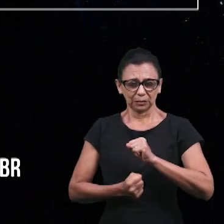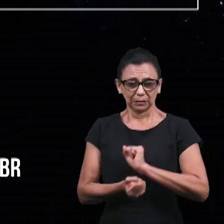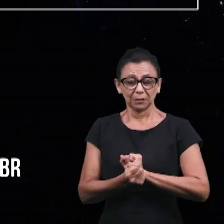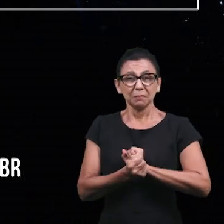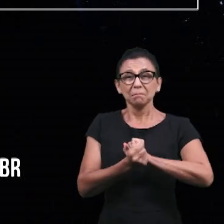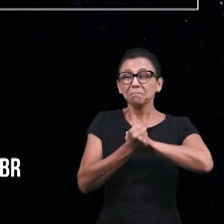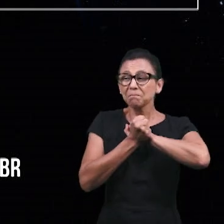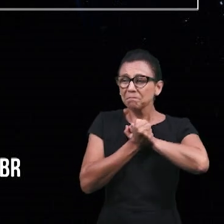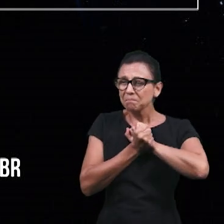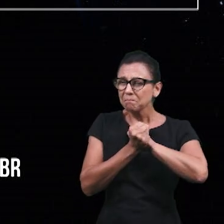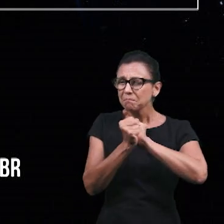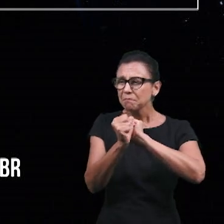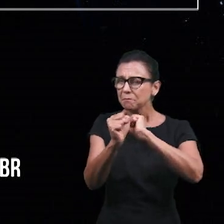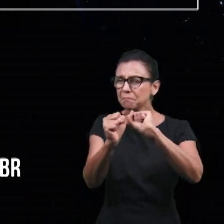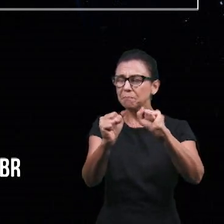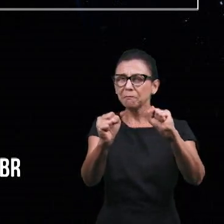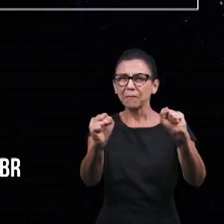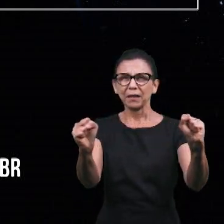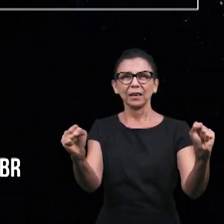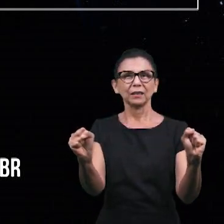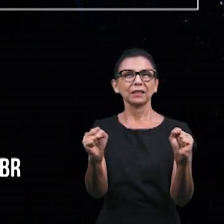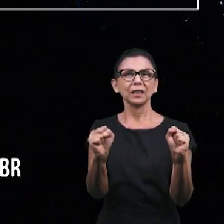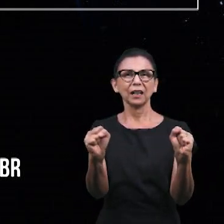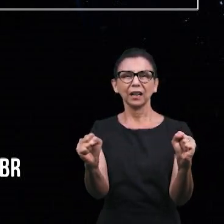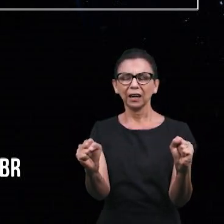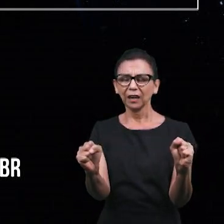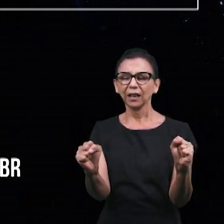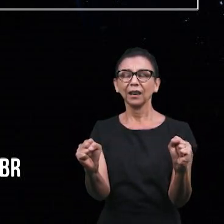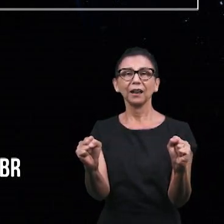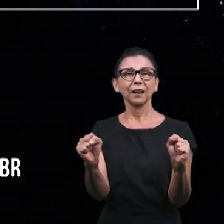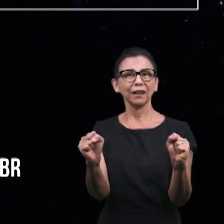dor, que cura as